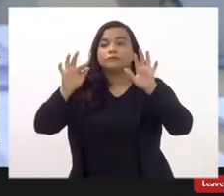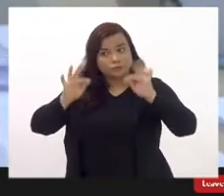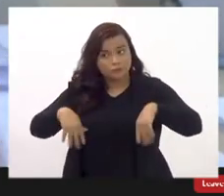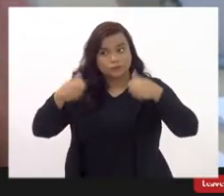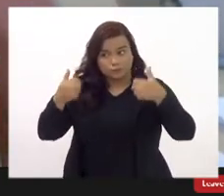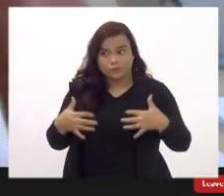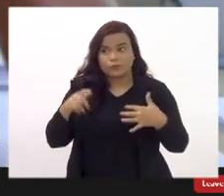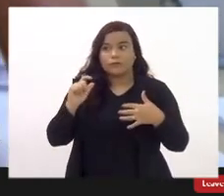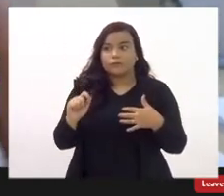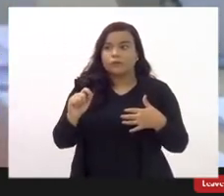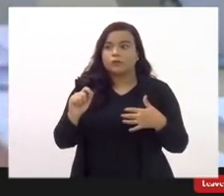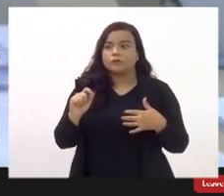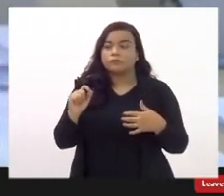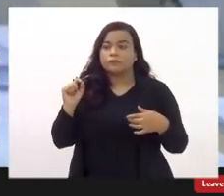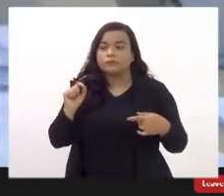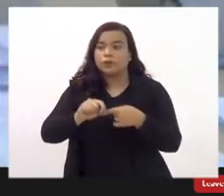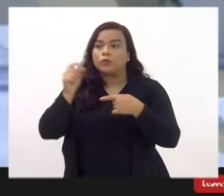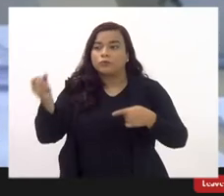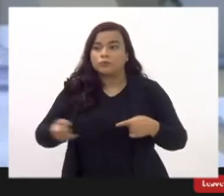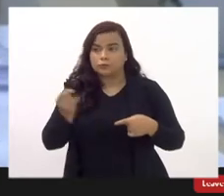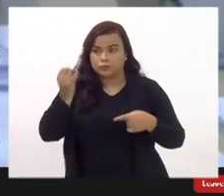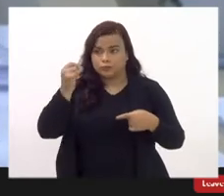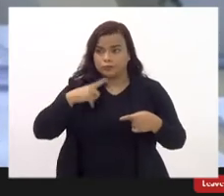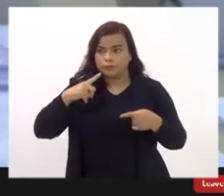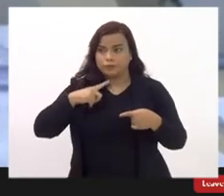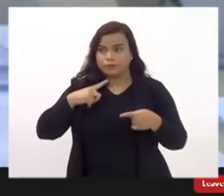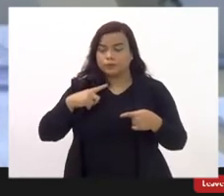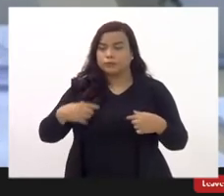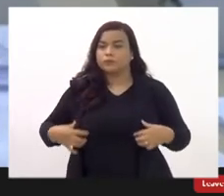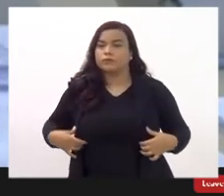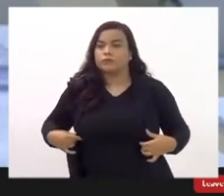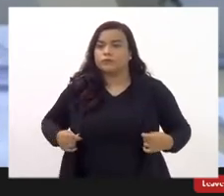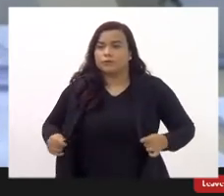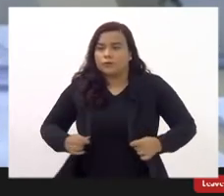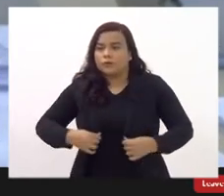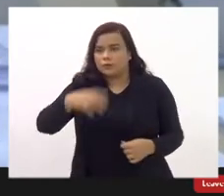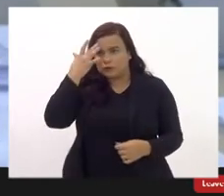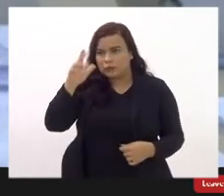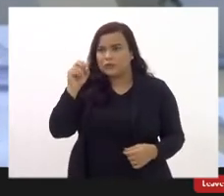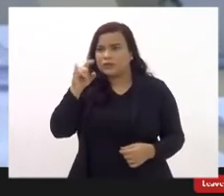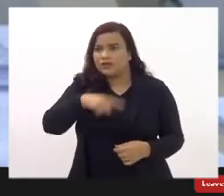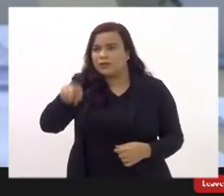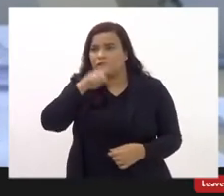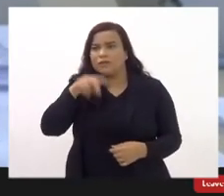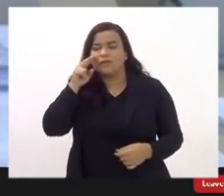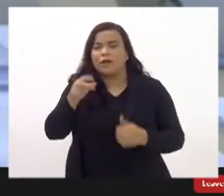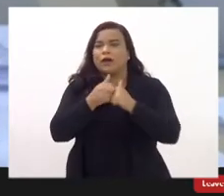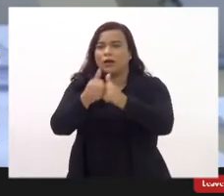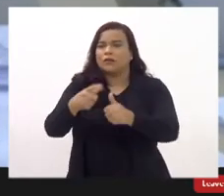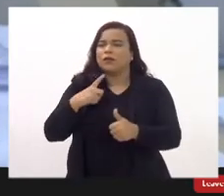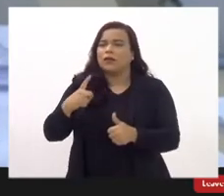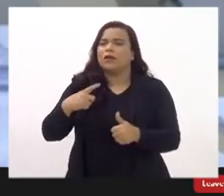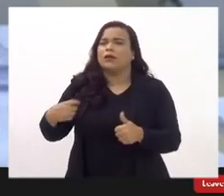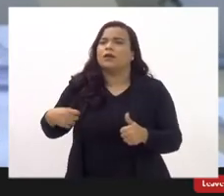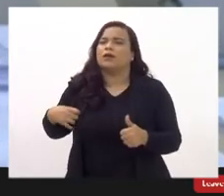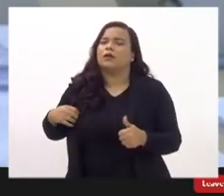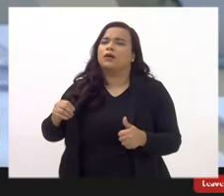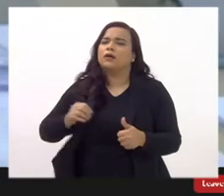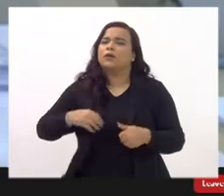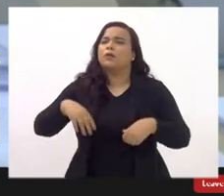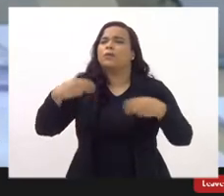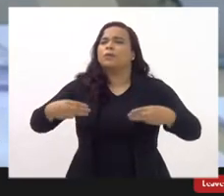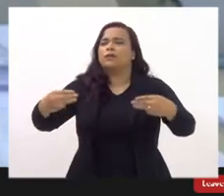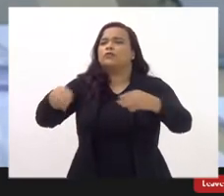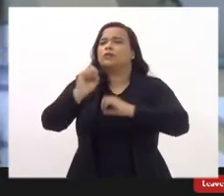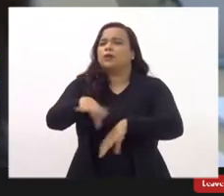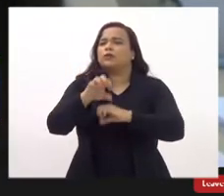queria colocar um ponto que é fundamental. A gente, não sei se vocês estão acompanhando, o Ministério da Educação